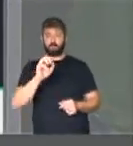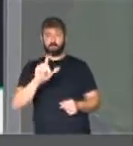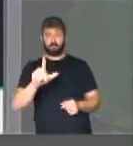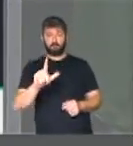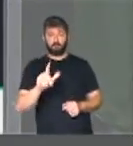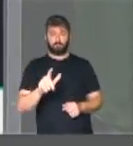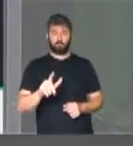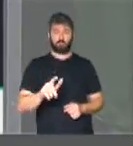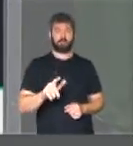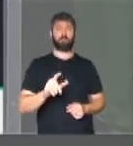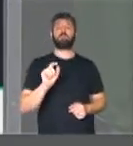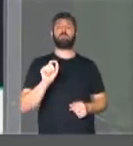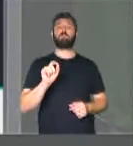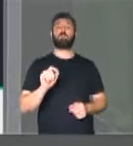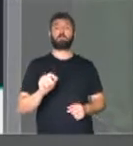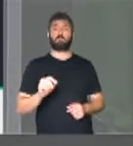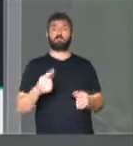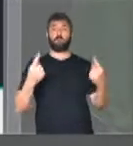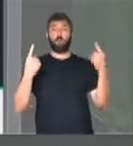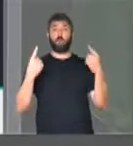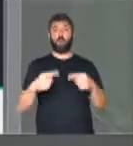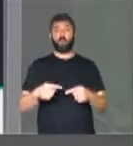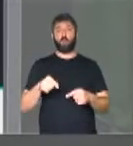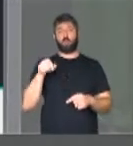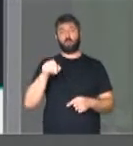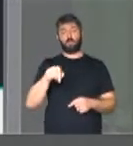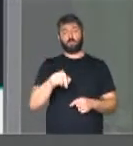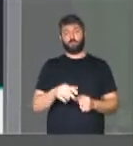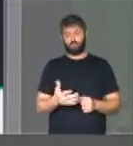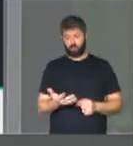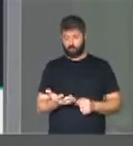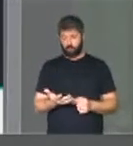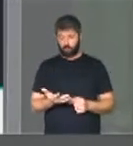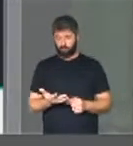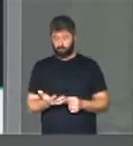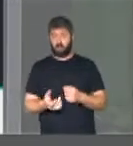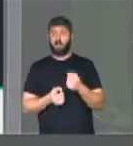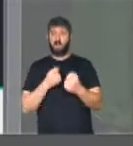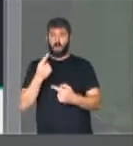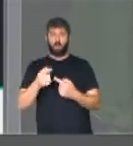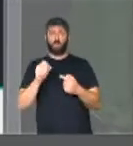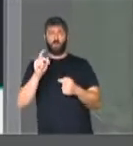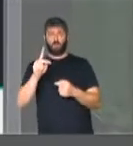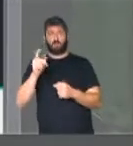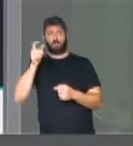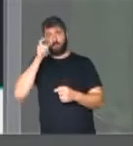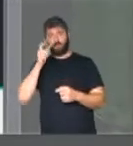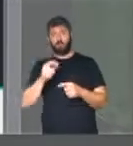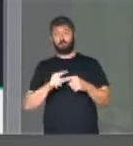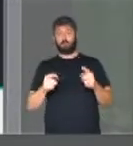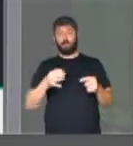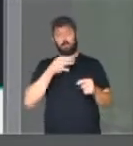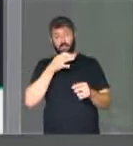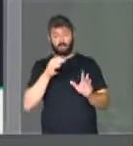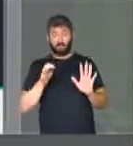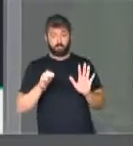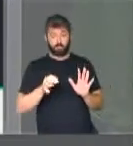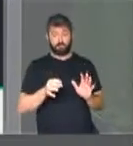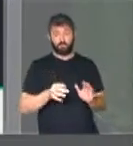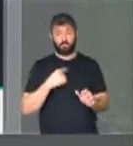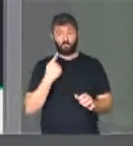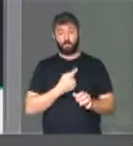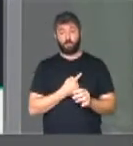PSOL é contrária a este. Em alguns casos, apesar de críticas,